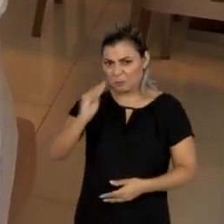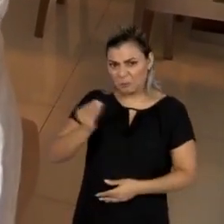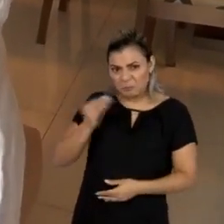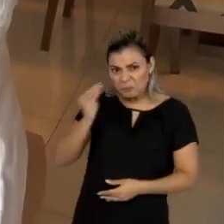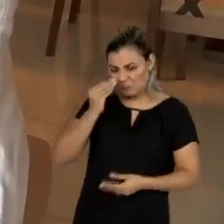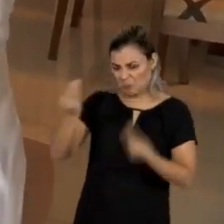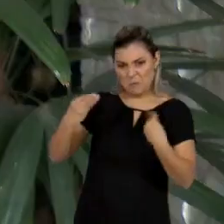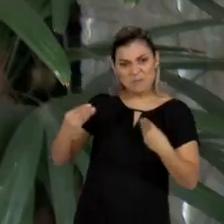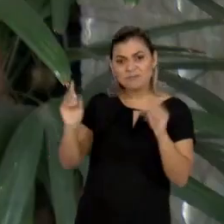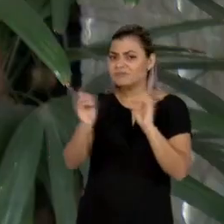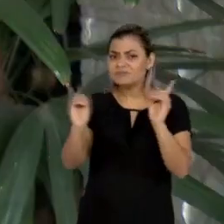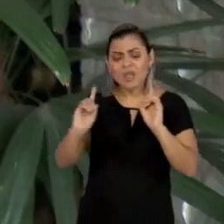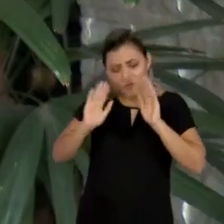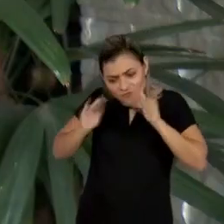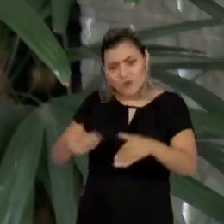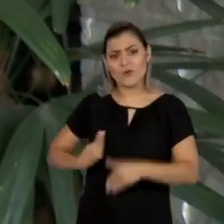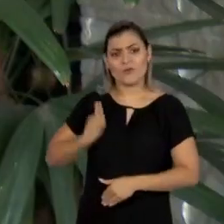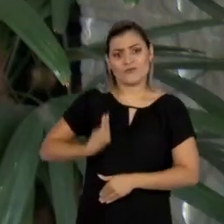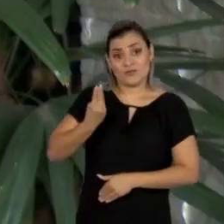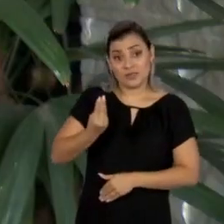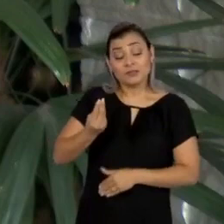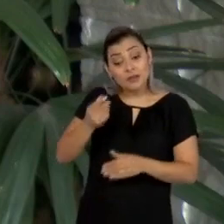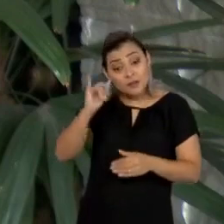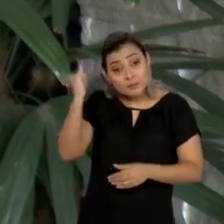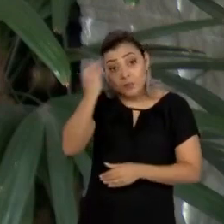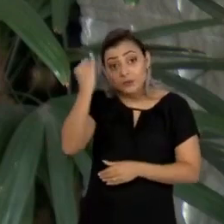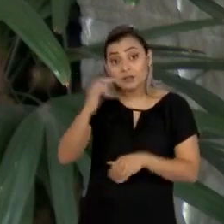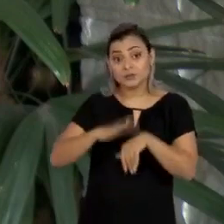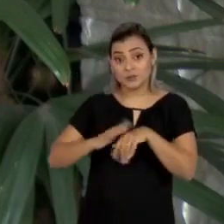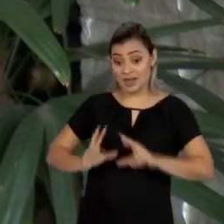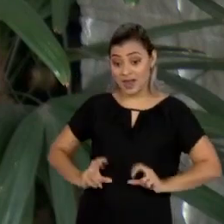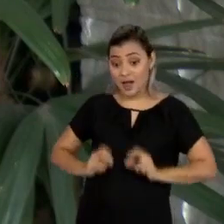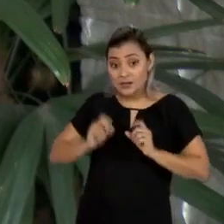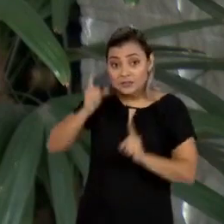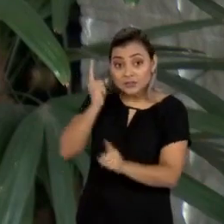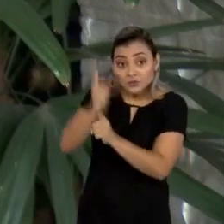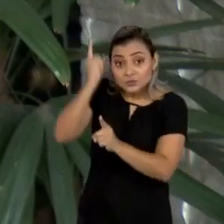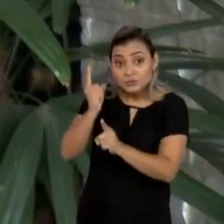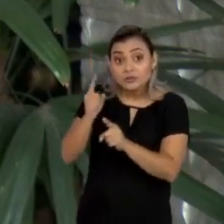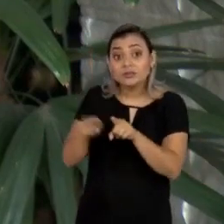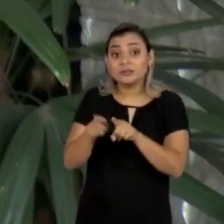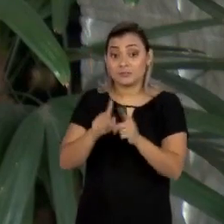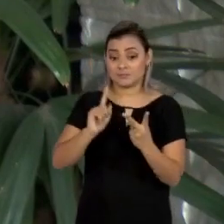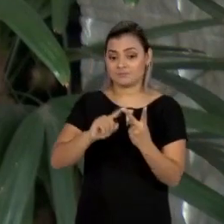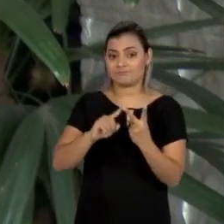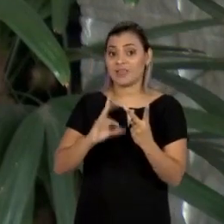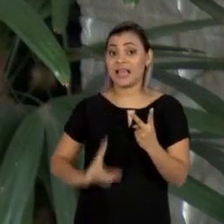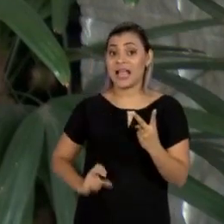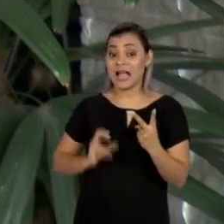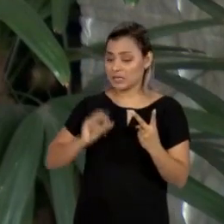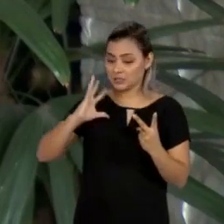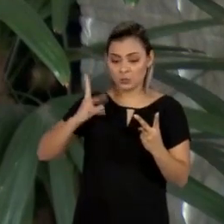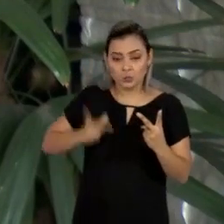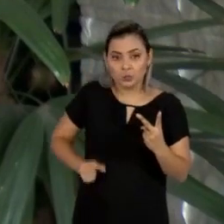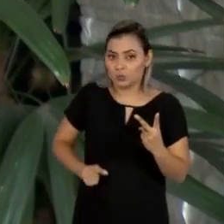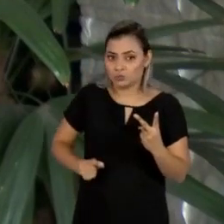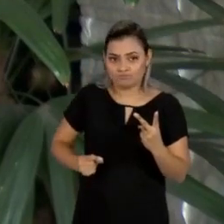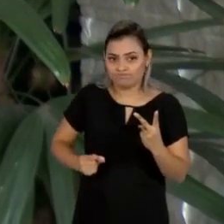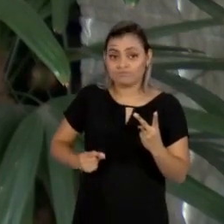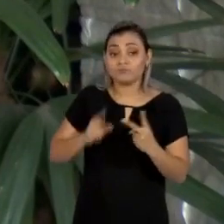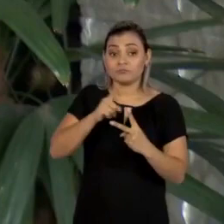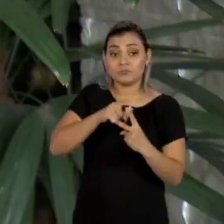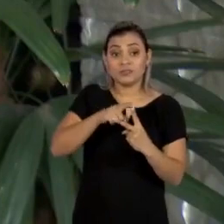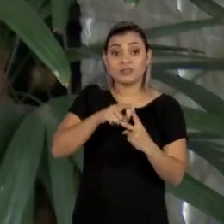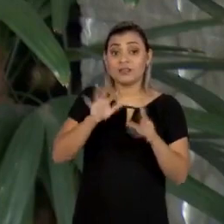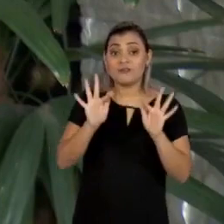tempo necessário. É muito diferente você ser diagnosticada com câncer primário e o câncer metastático. No primário você quer terminar o